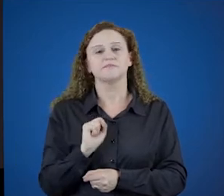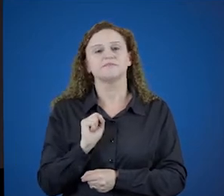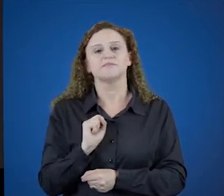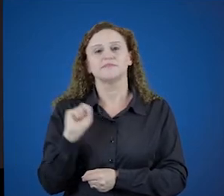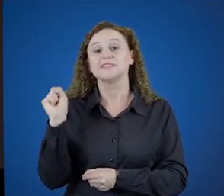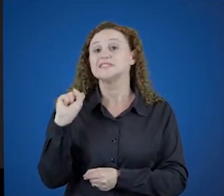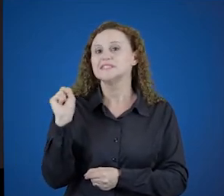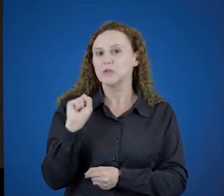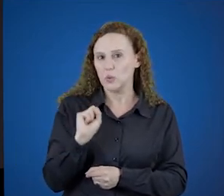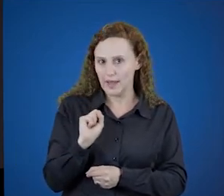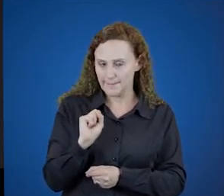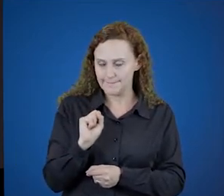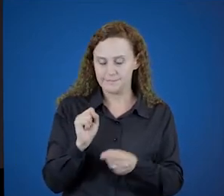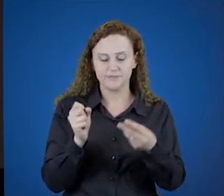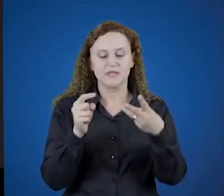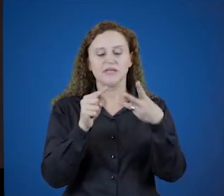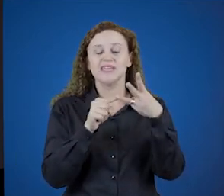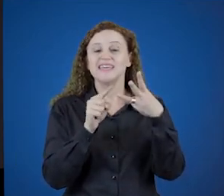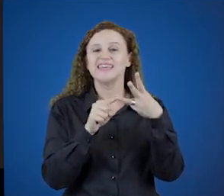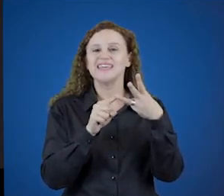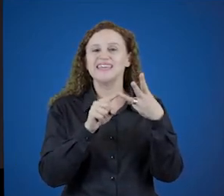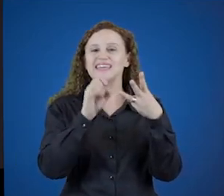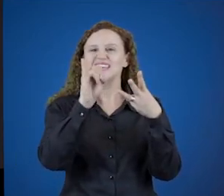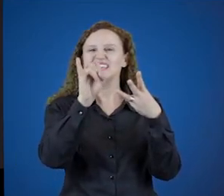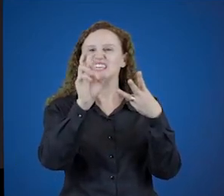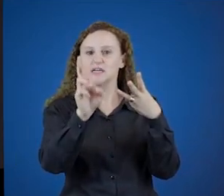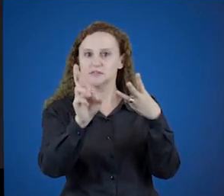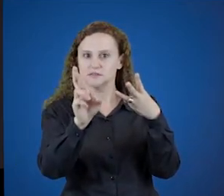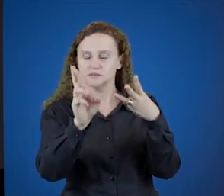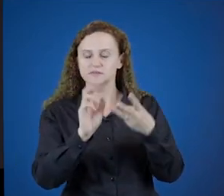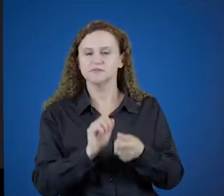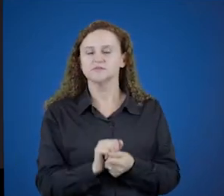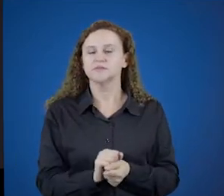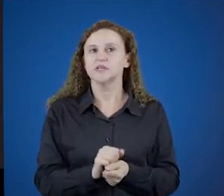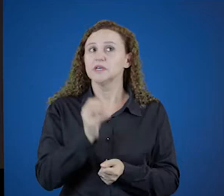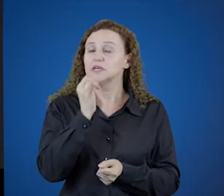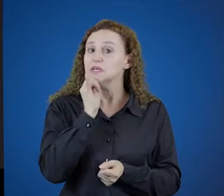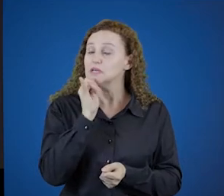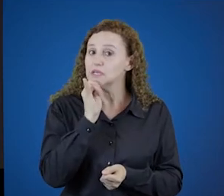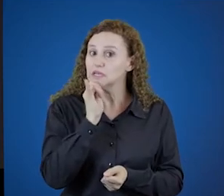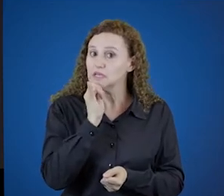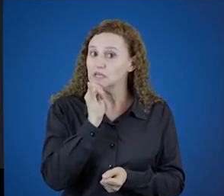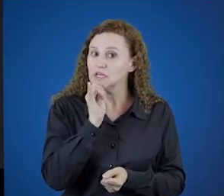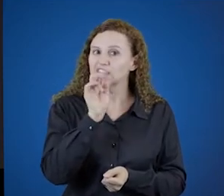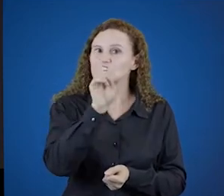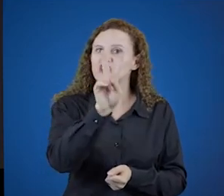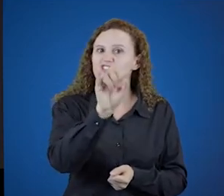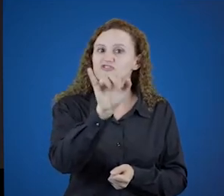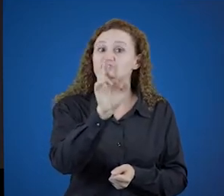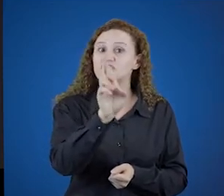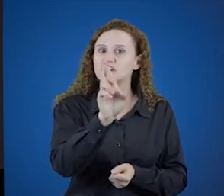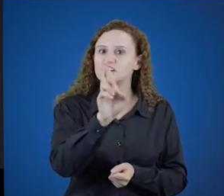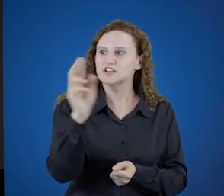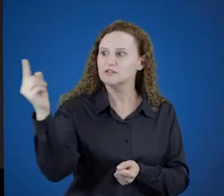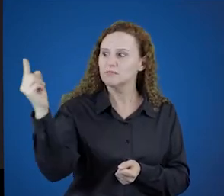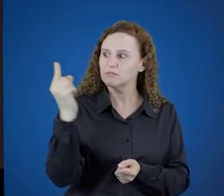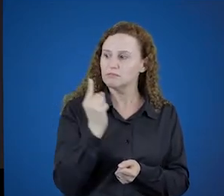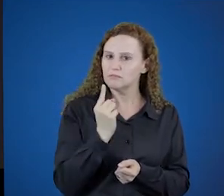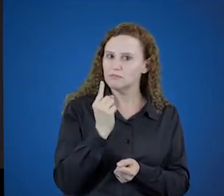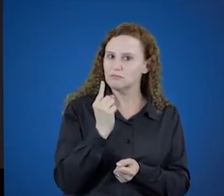e podem terminar em ES é o caso de